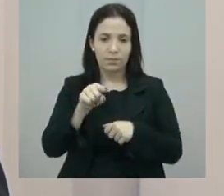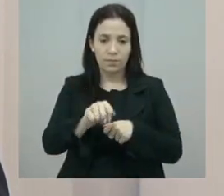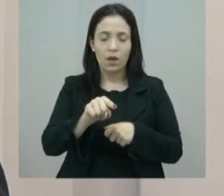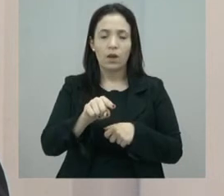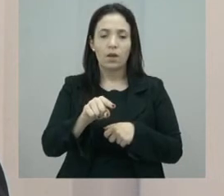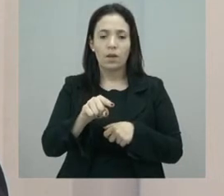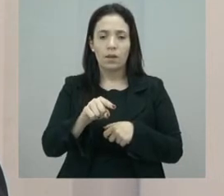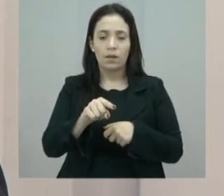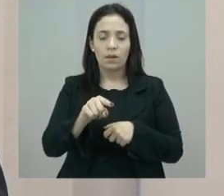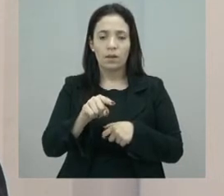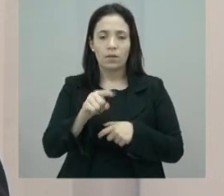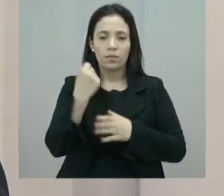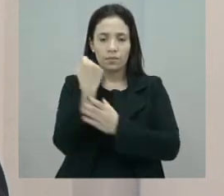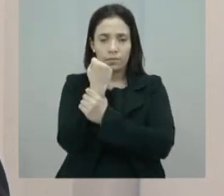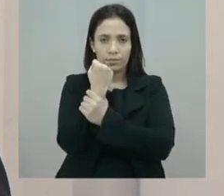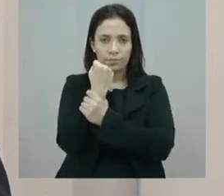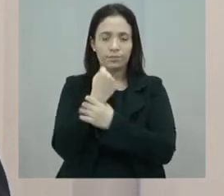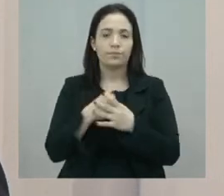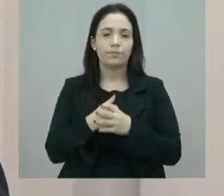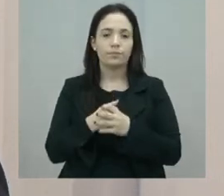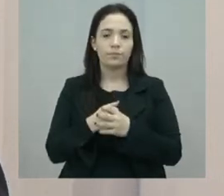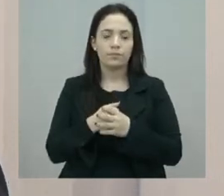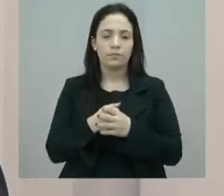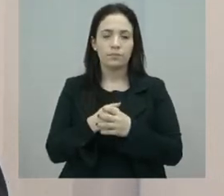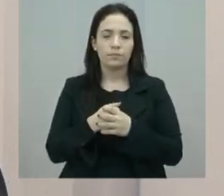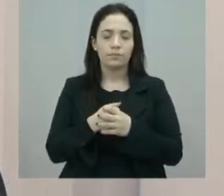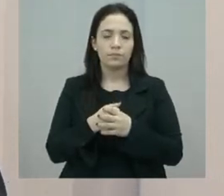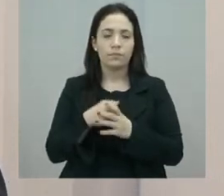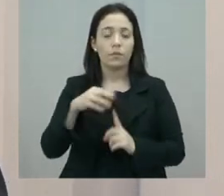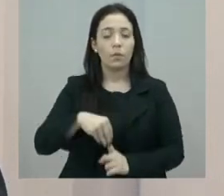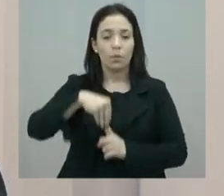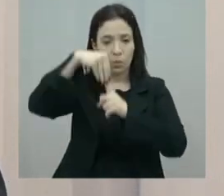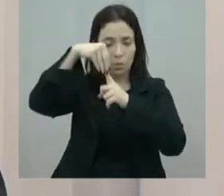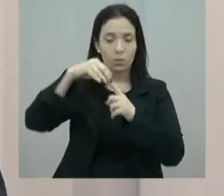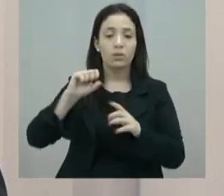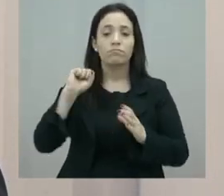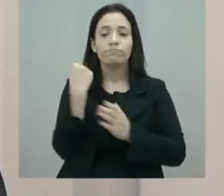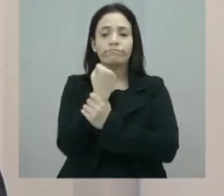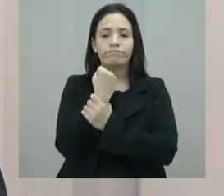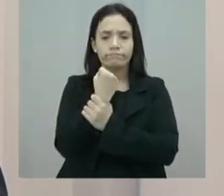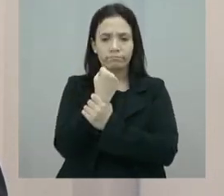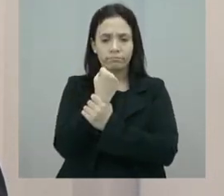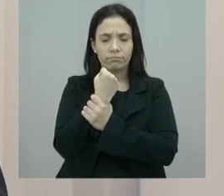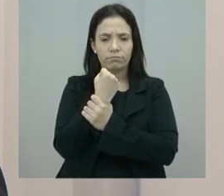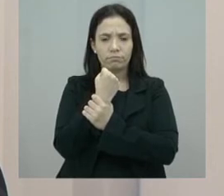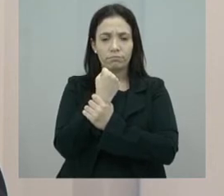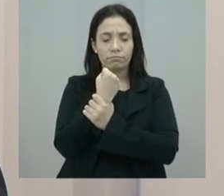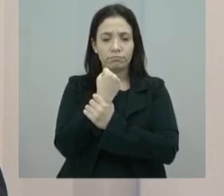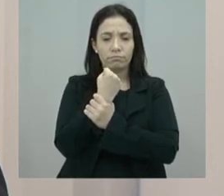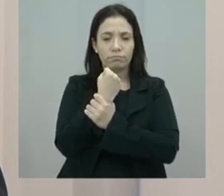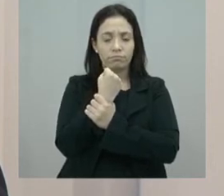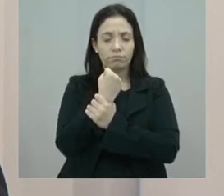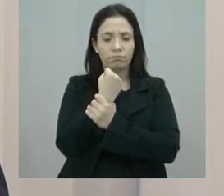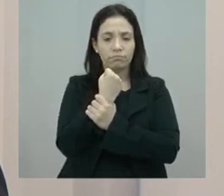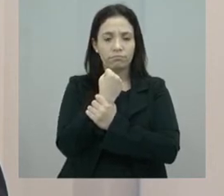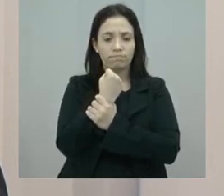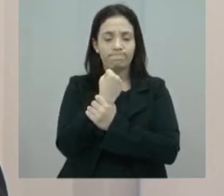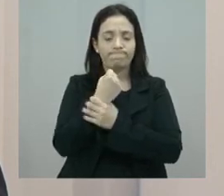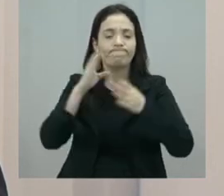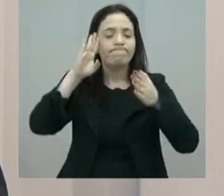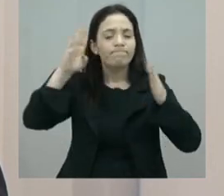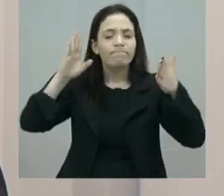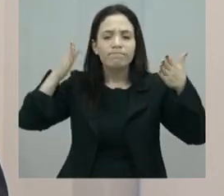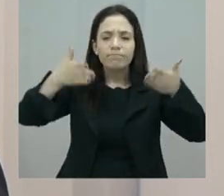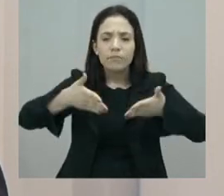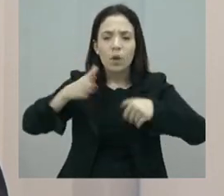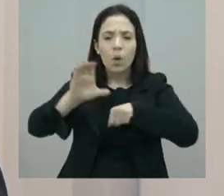de prevenção, de proteção da infância e da juventude. A única proteção absoluta, a única prioridade